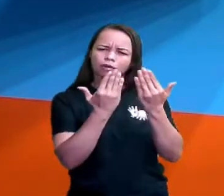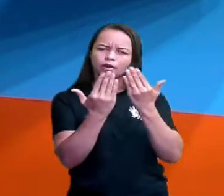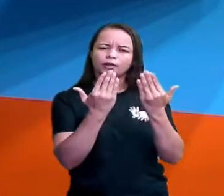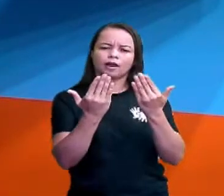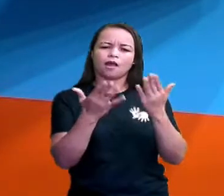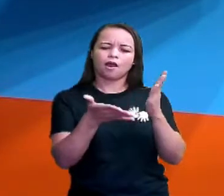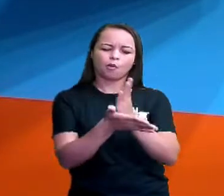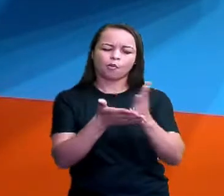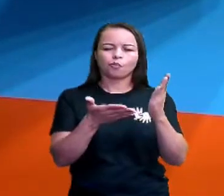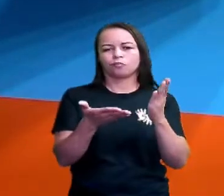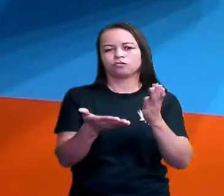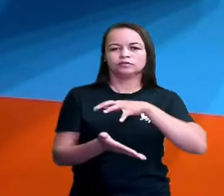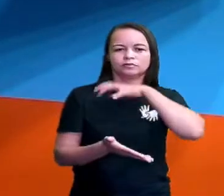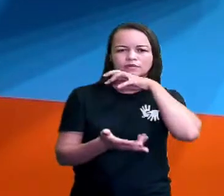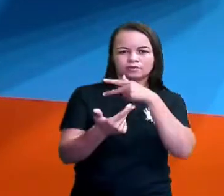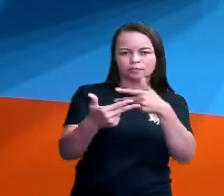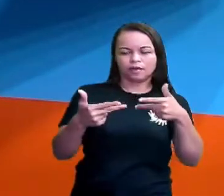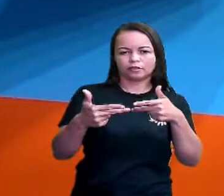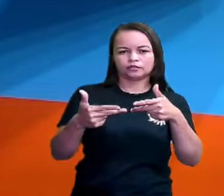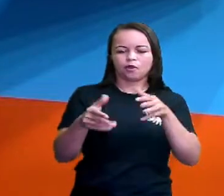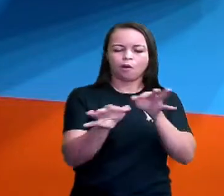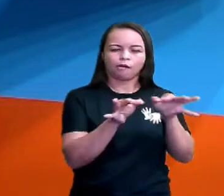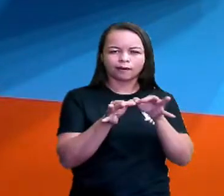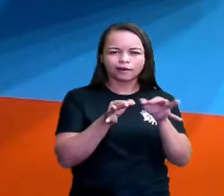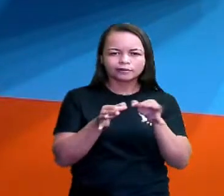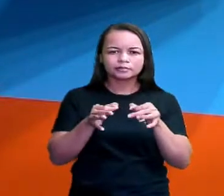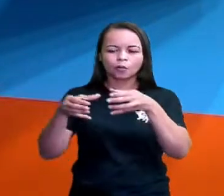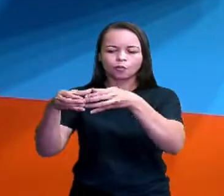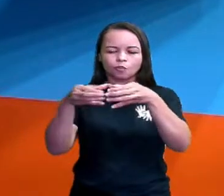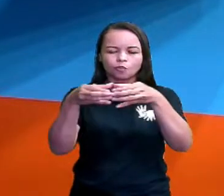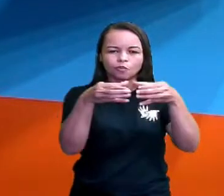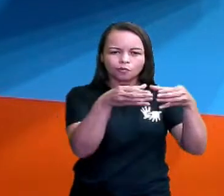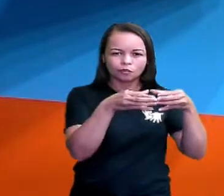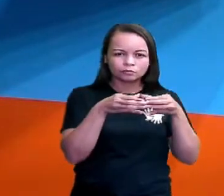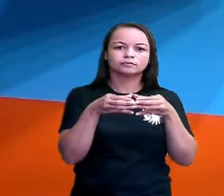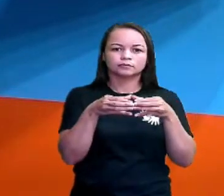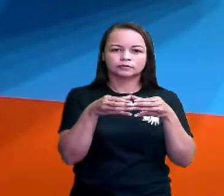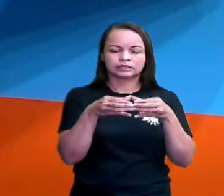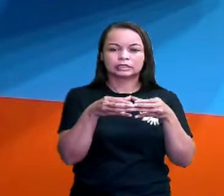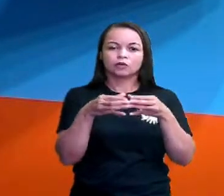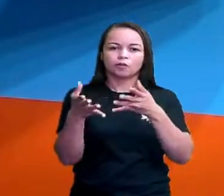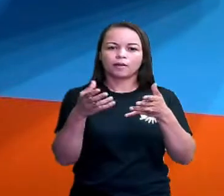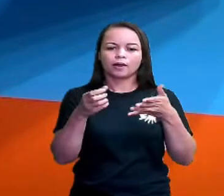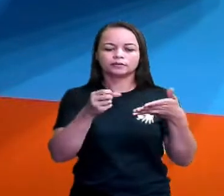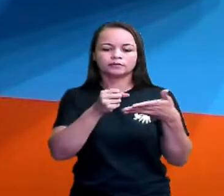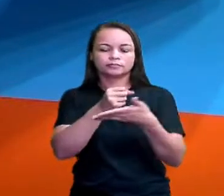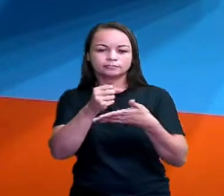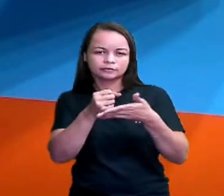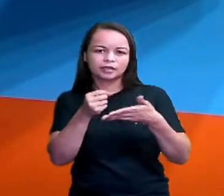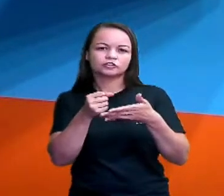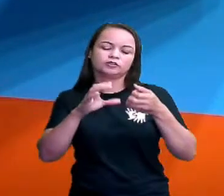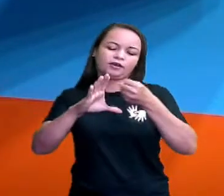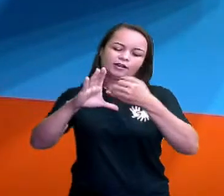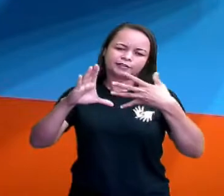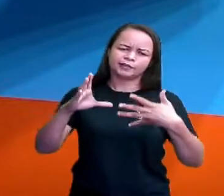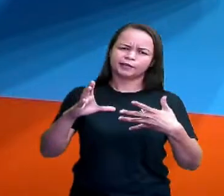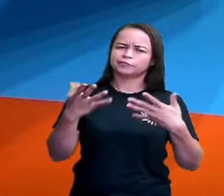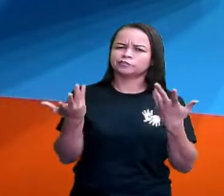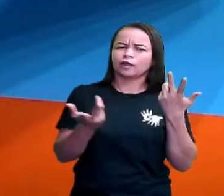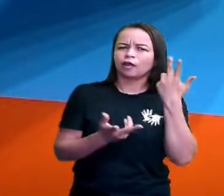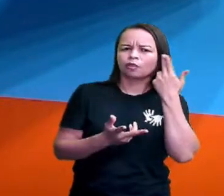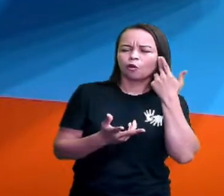animais e organizá-los em grupos com base nas características externas comuns,